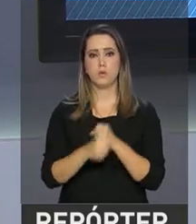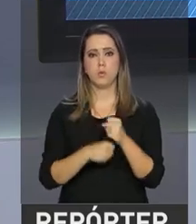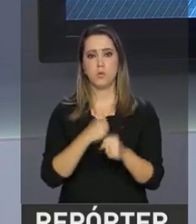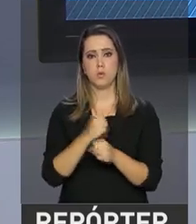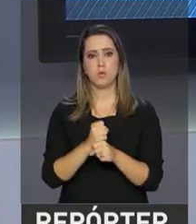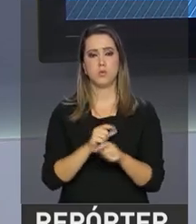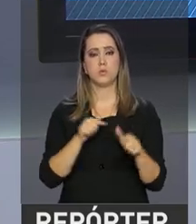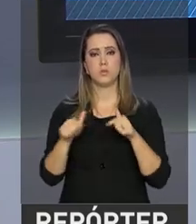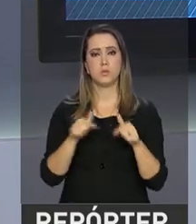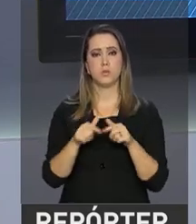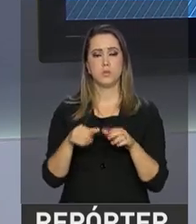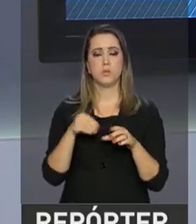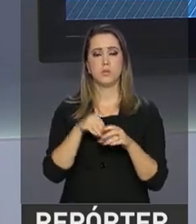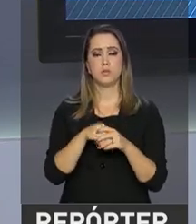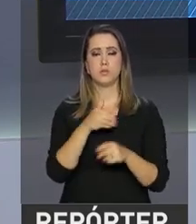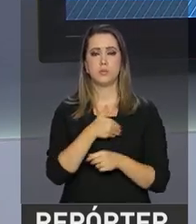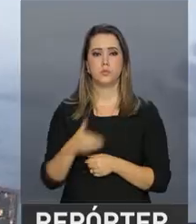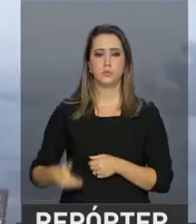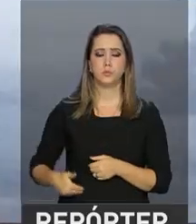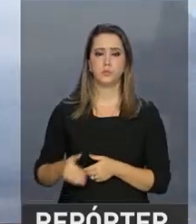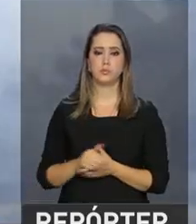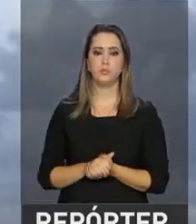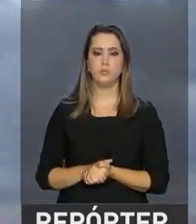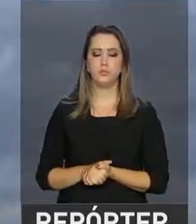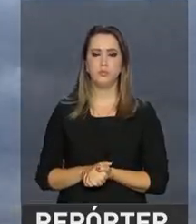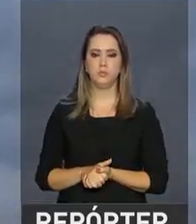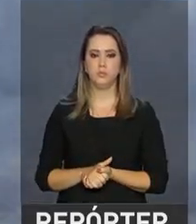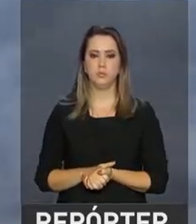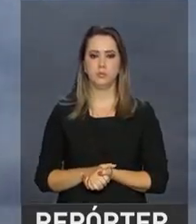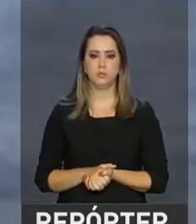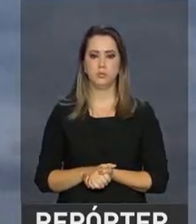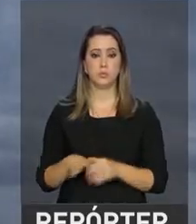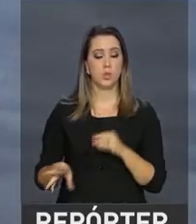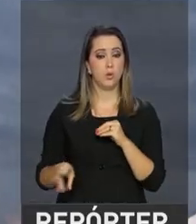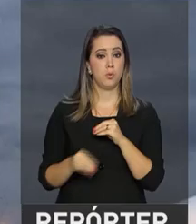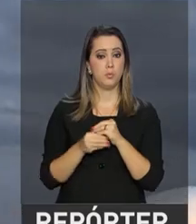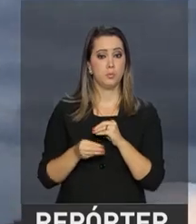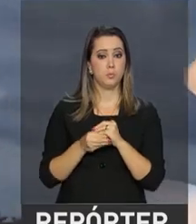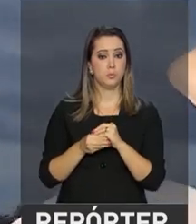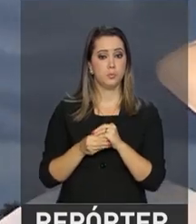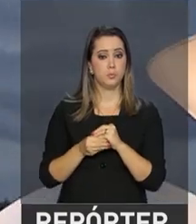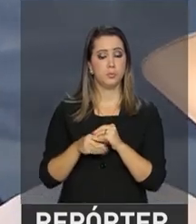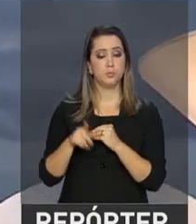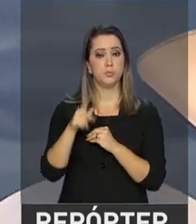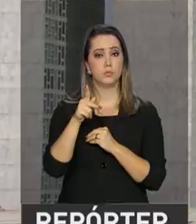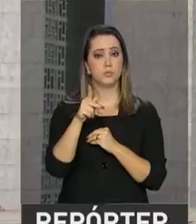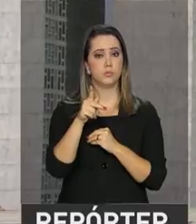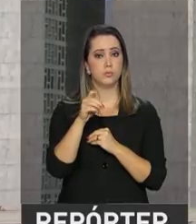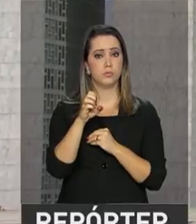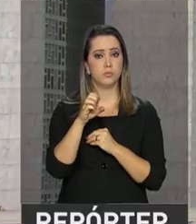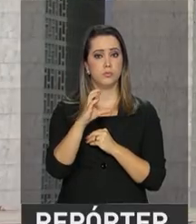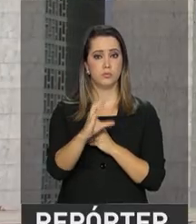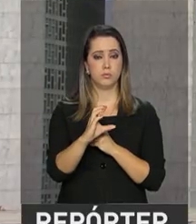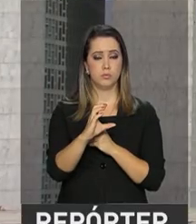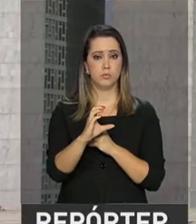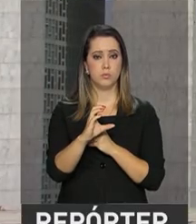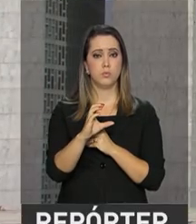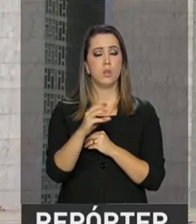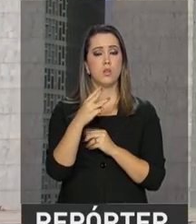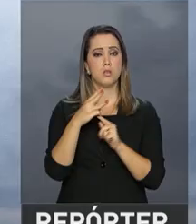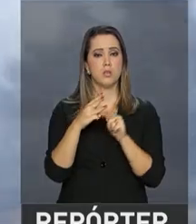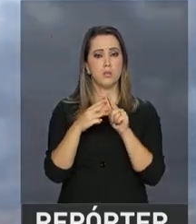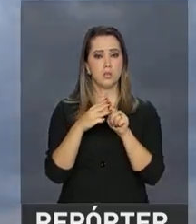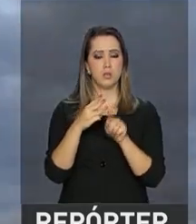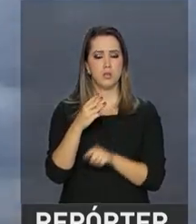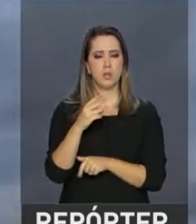contribuição para os servidores públicos. A emenda aglutinativa à PEC da reforma da Previdência traz três